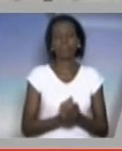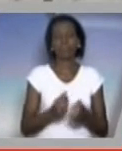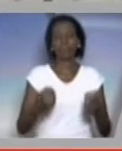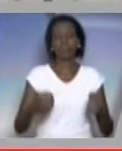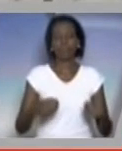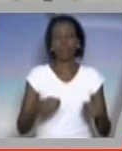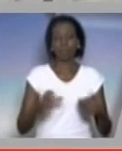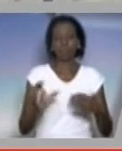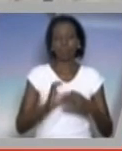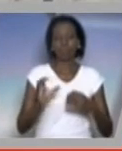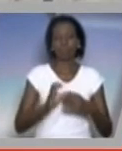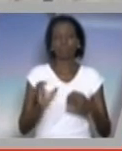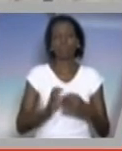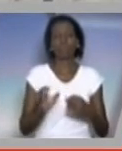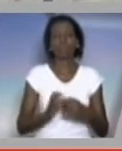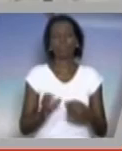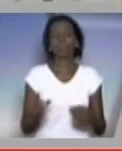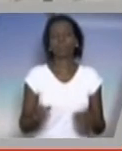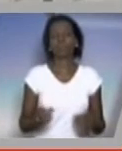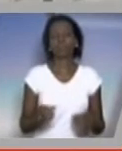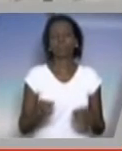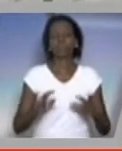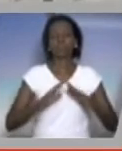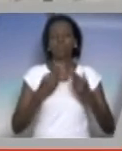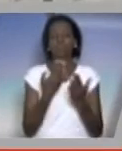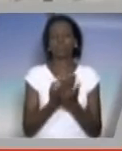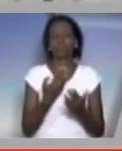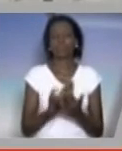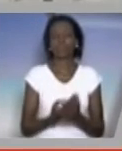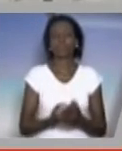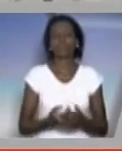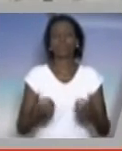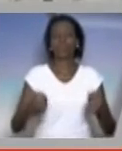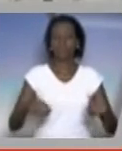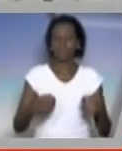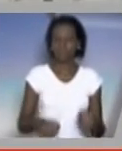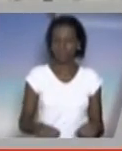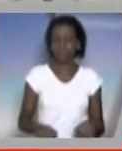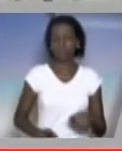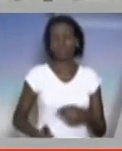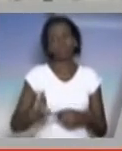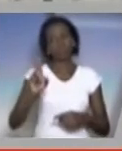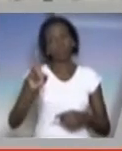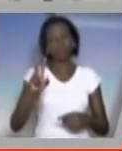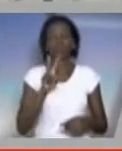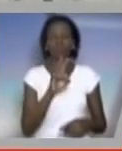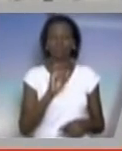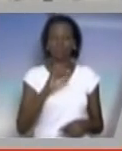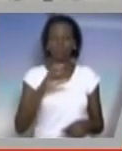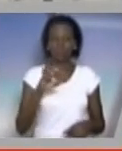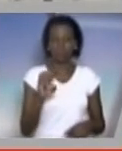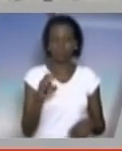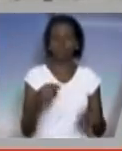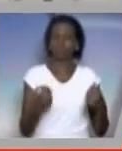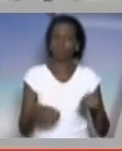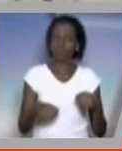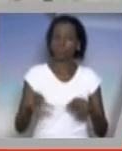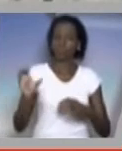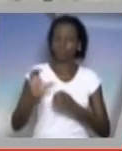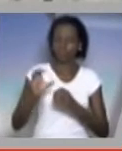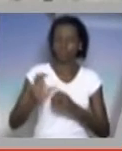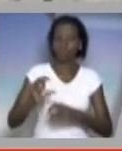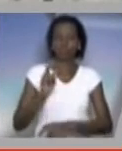coordenação pedagógica. Então, a escola tem que ter, lógico, direção, assistente de direção ou vice-diretor, mas tem que ter coordenador